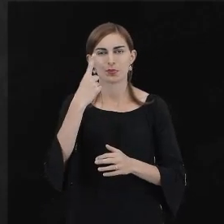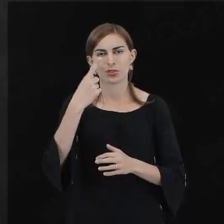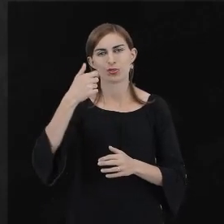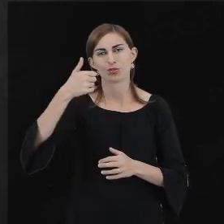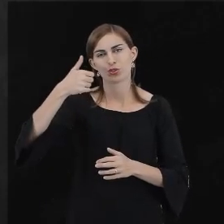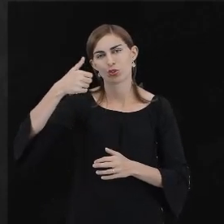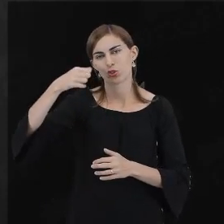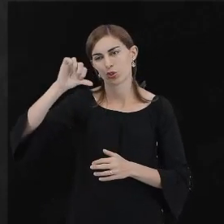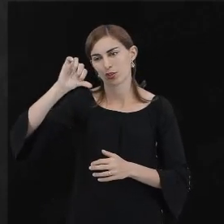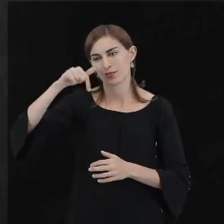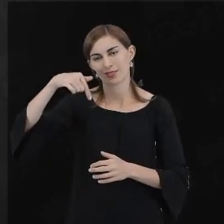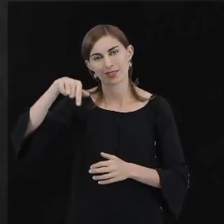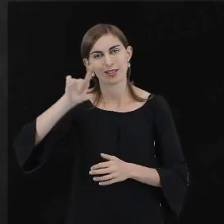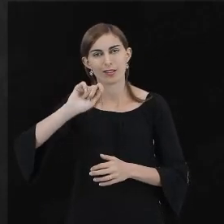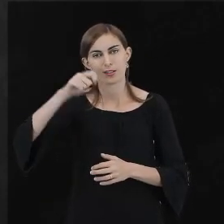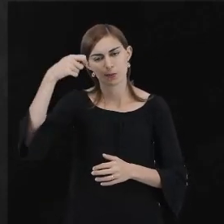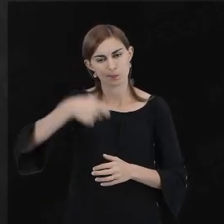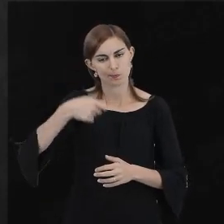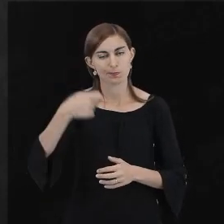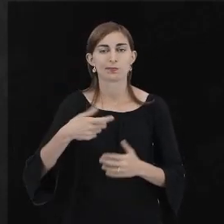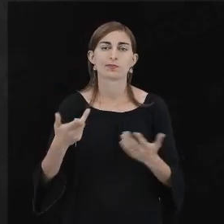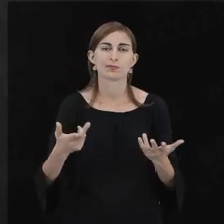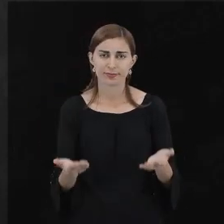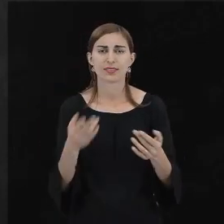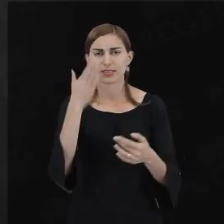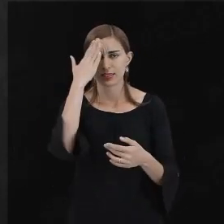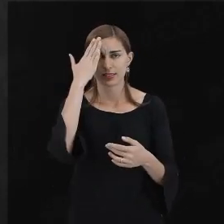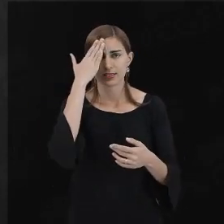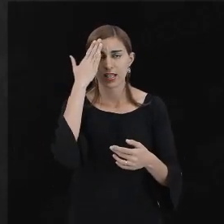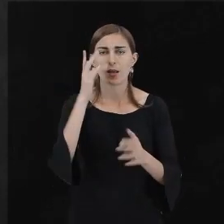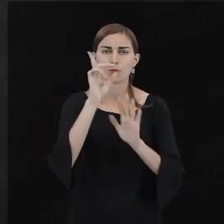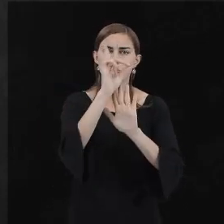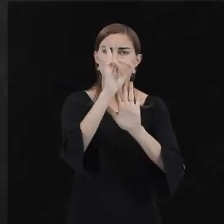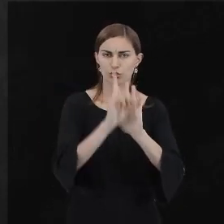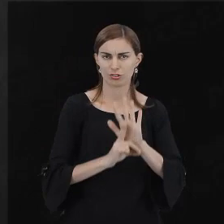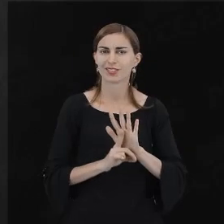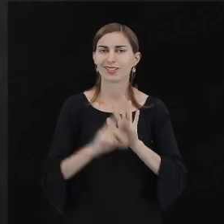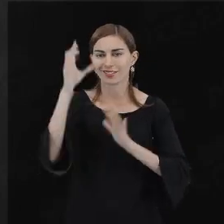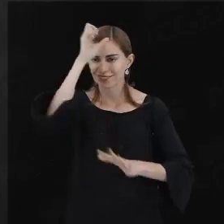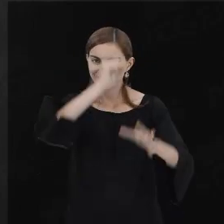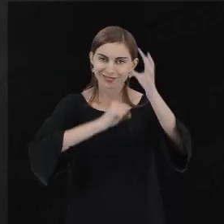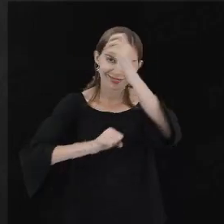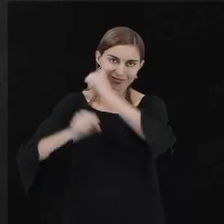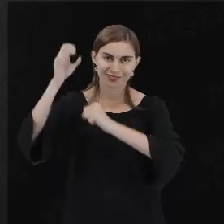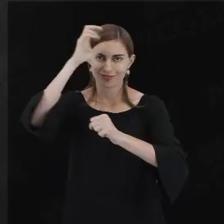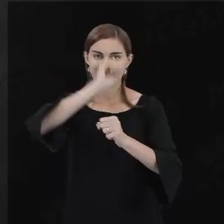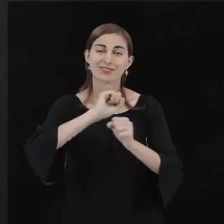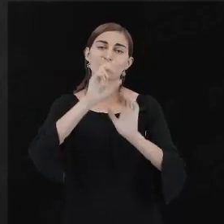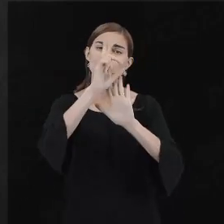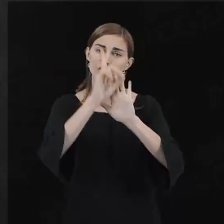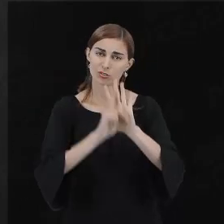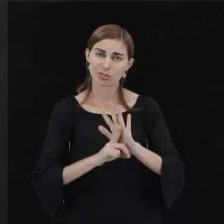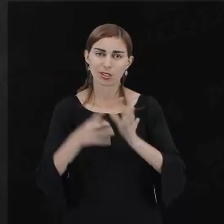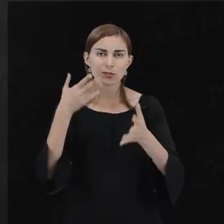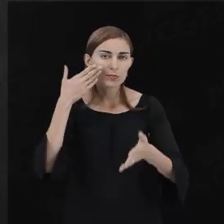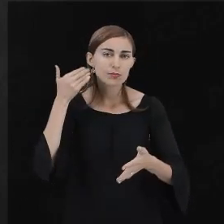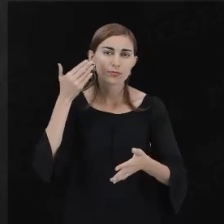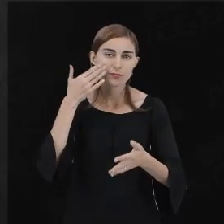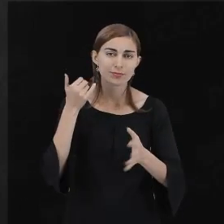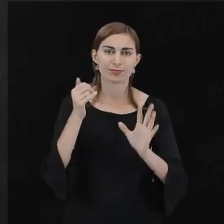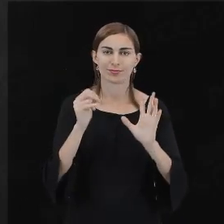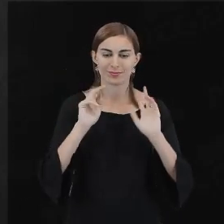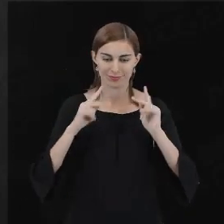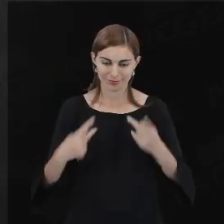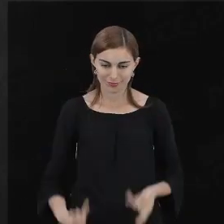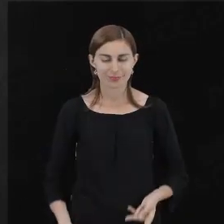previsão de como os alunos vão se apropriar desse conhecimento. Né? Então é claro que a gente sabe que existe o direito às aprendizagens e o